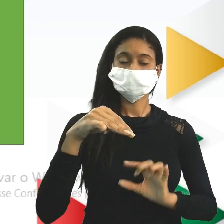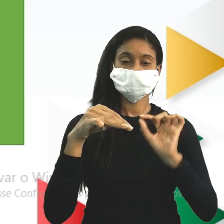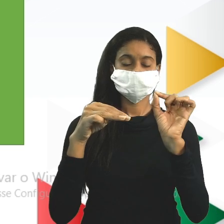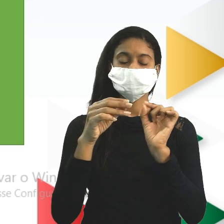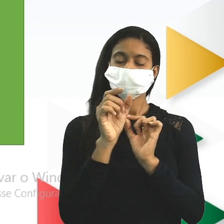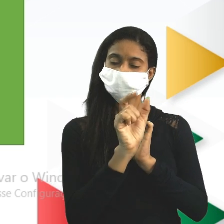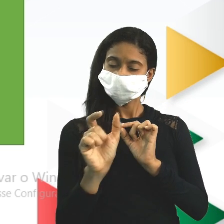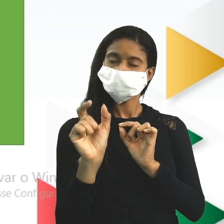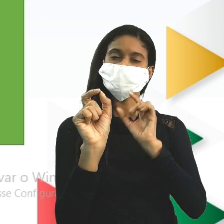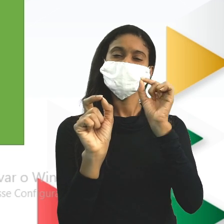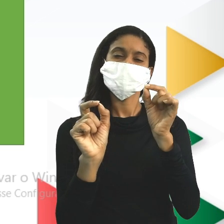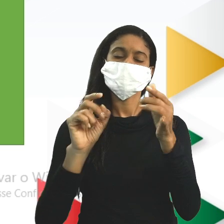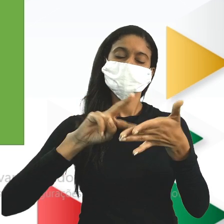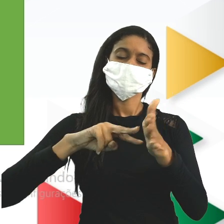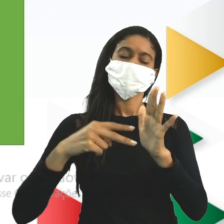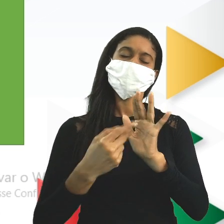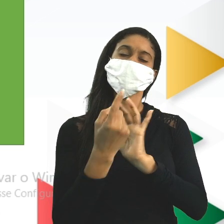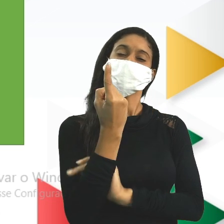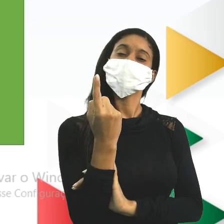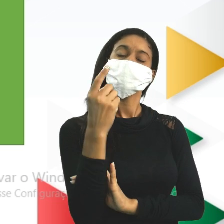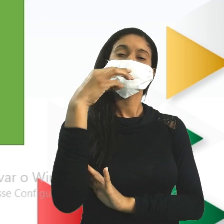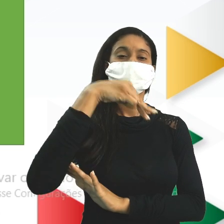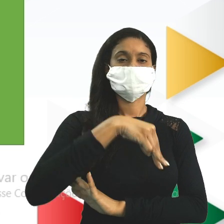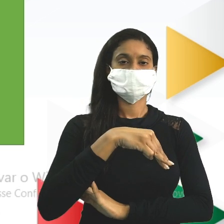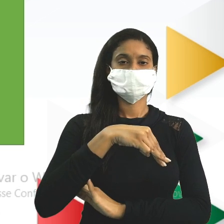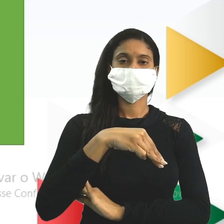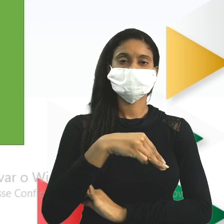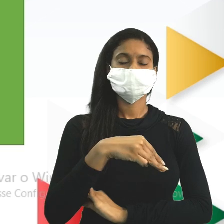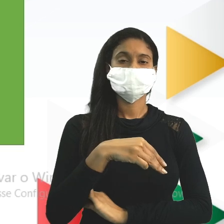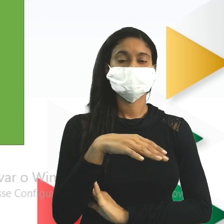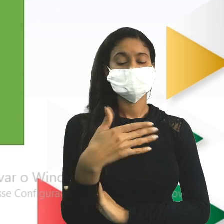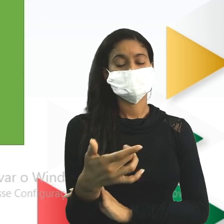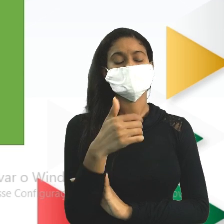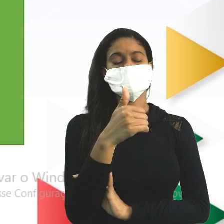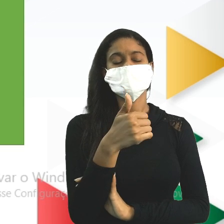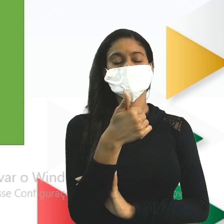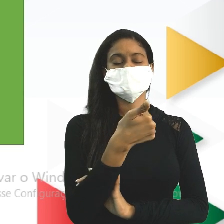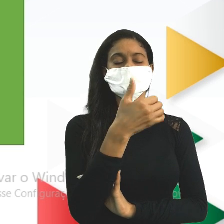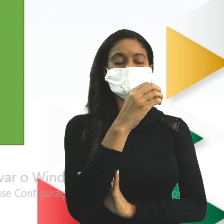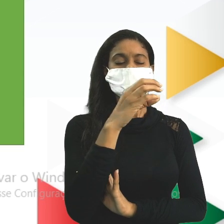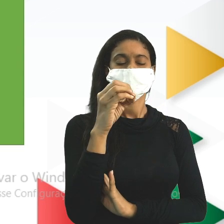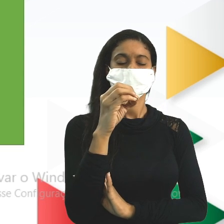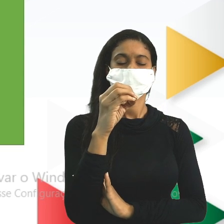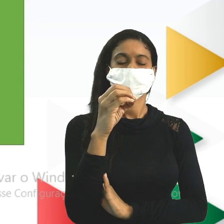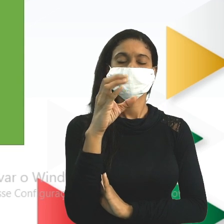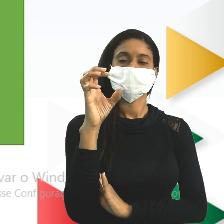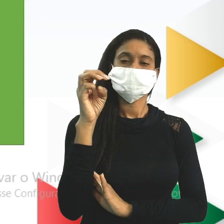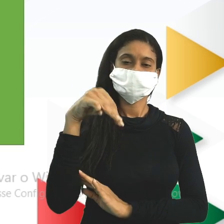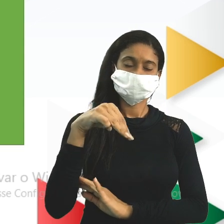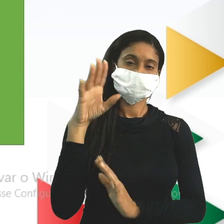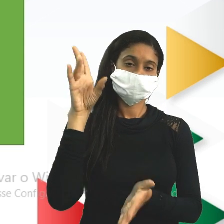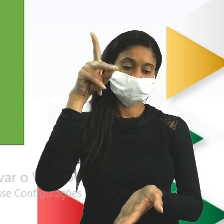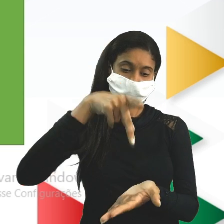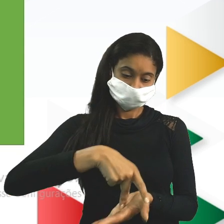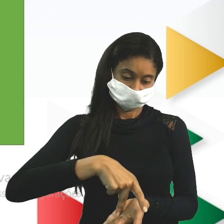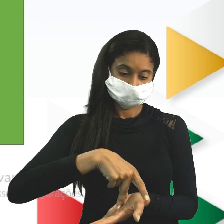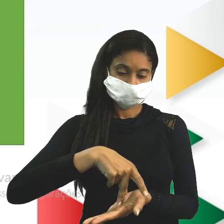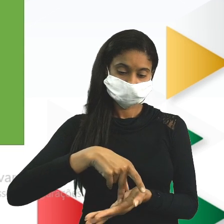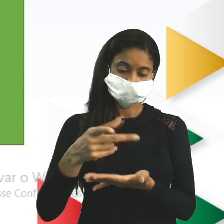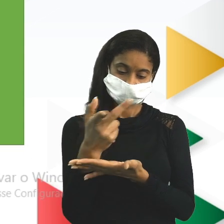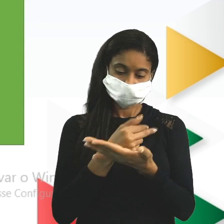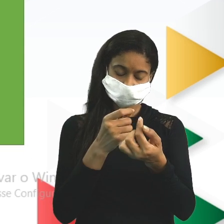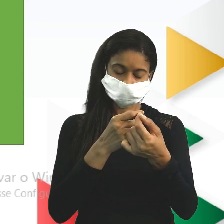gente, vai equivalente a 1 metro ou 100 centímetros na real. Então, desse modo, a